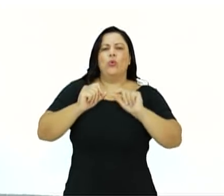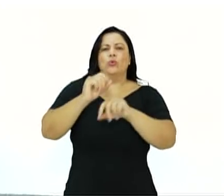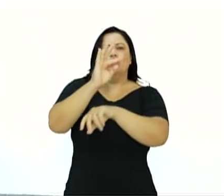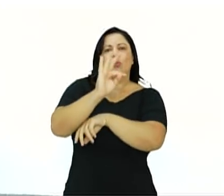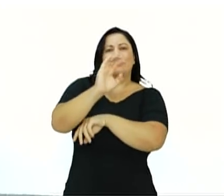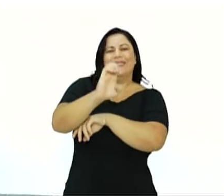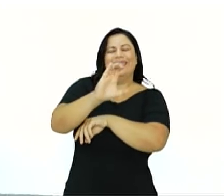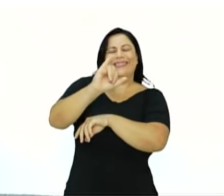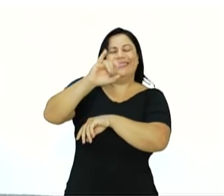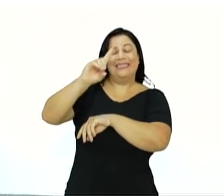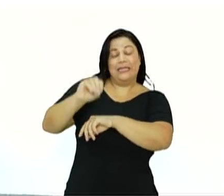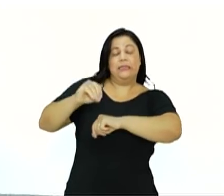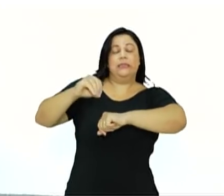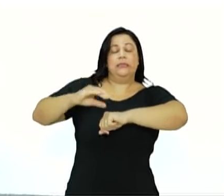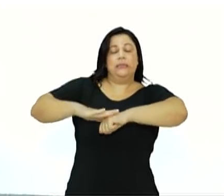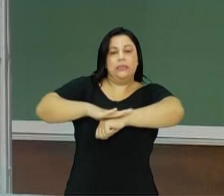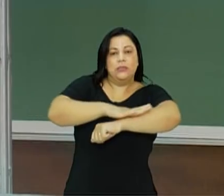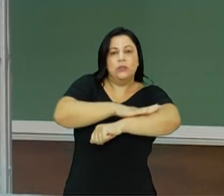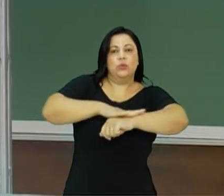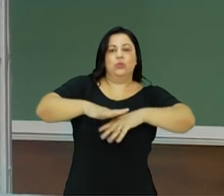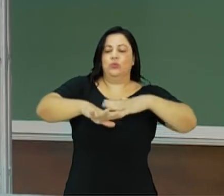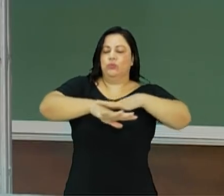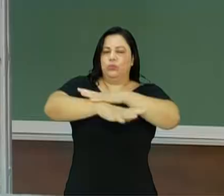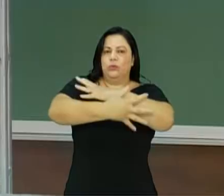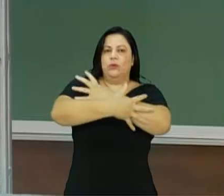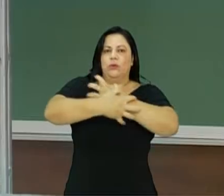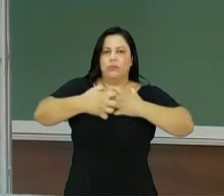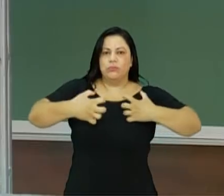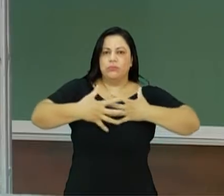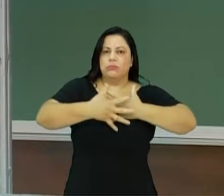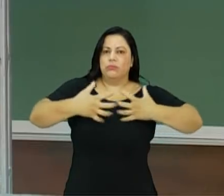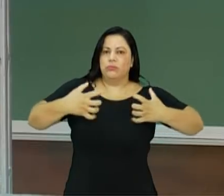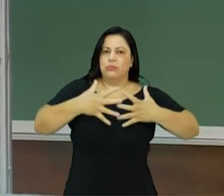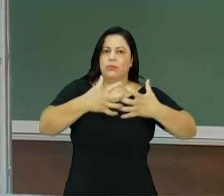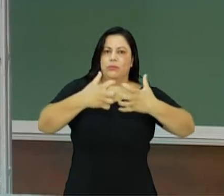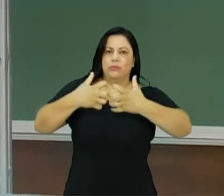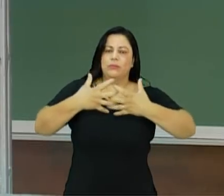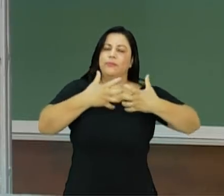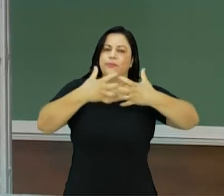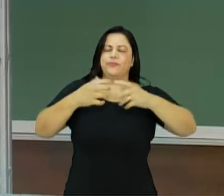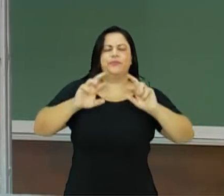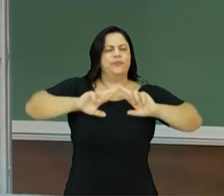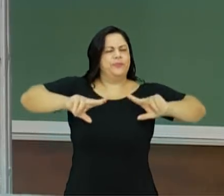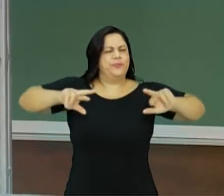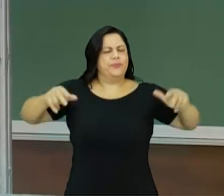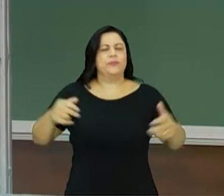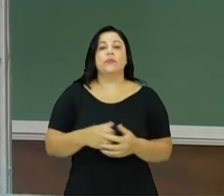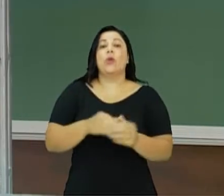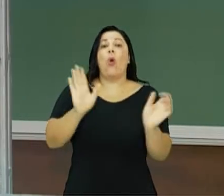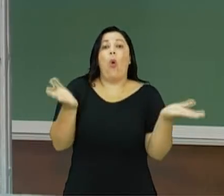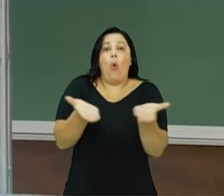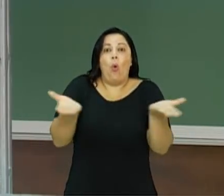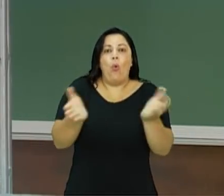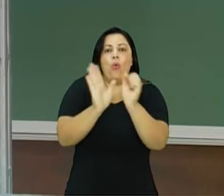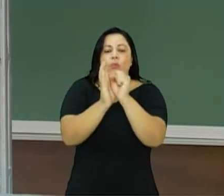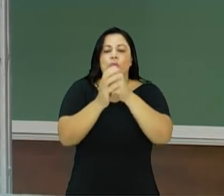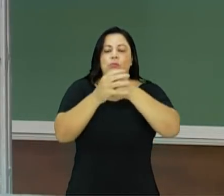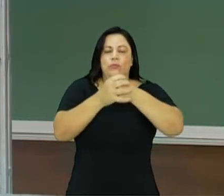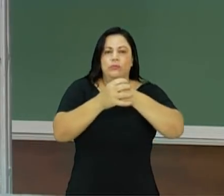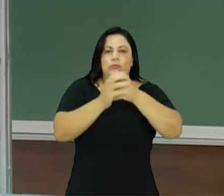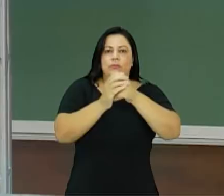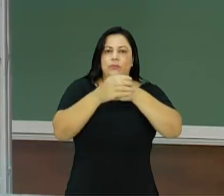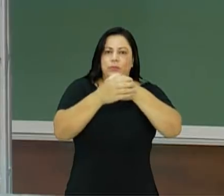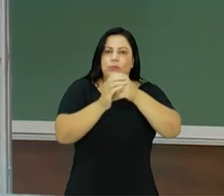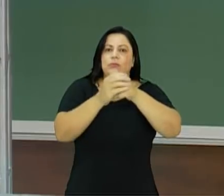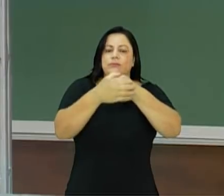nós estaremos vendo o cartilaginoso, tá? Quais são as características desse tecido e também as relações desse tecido